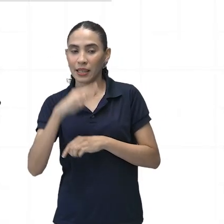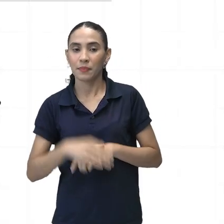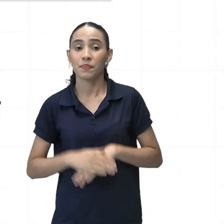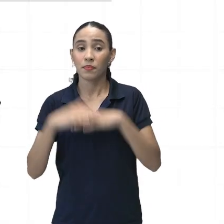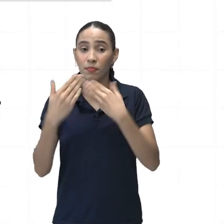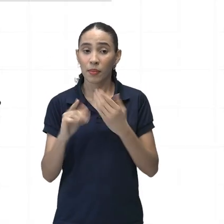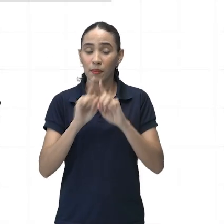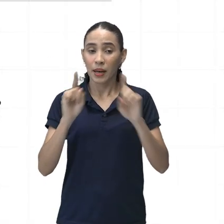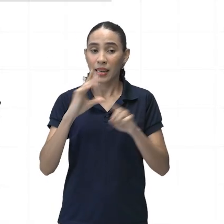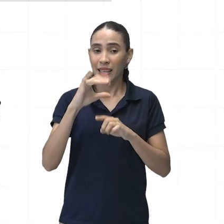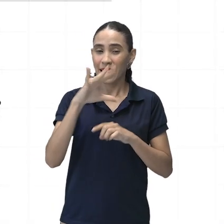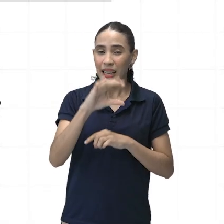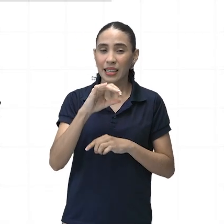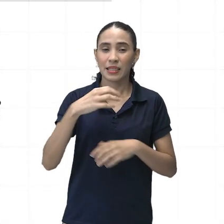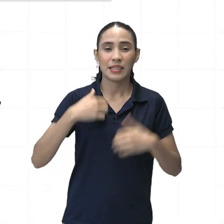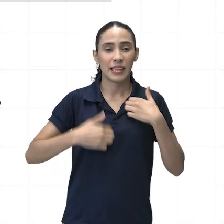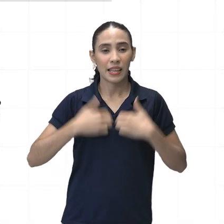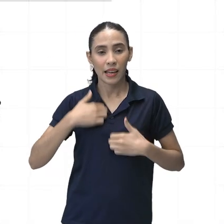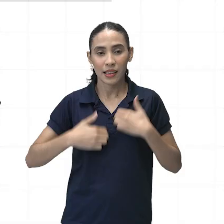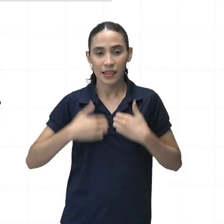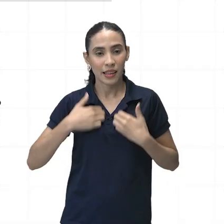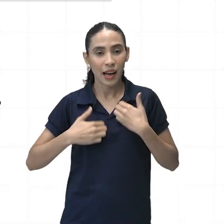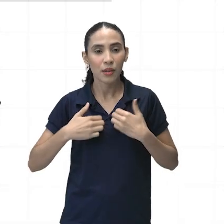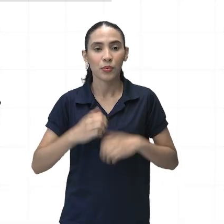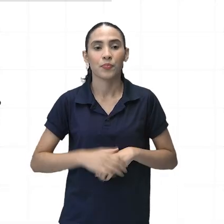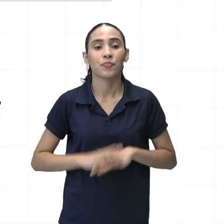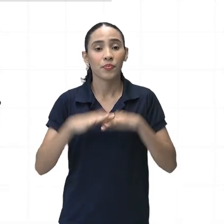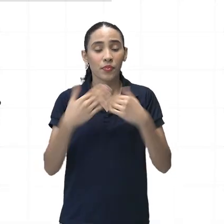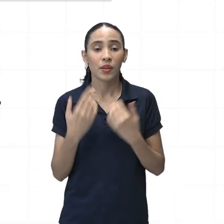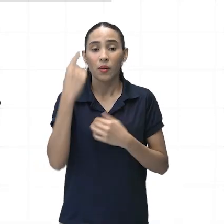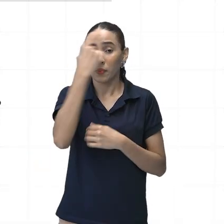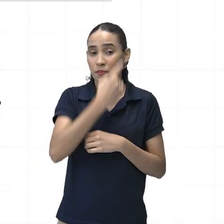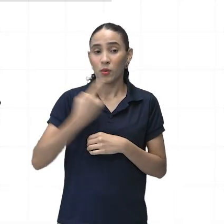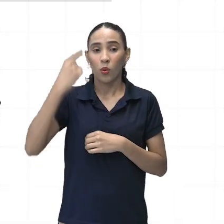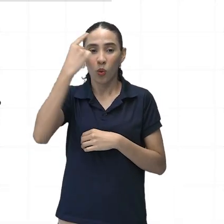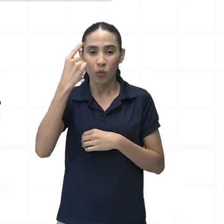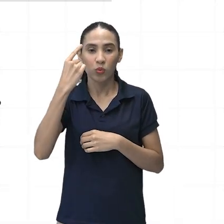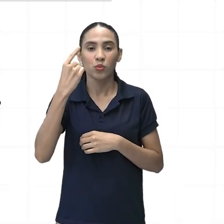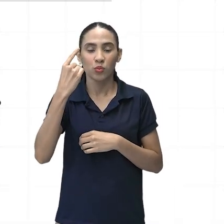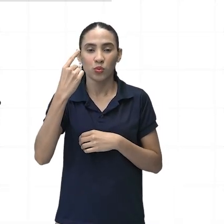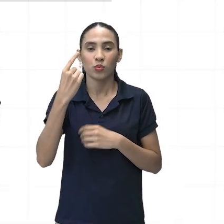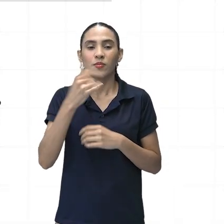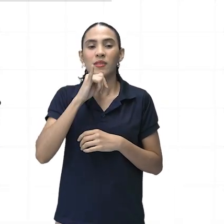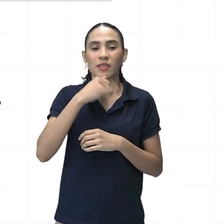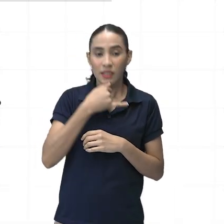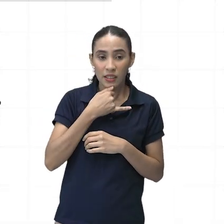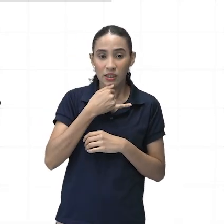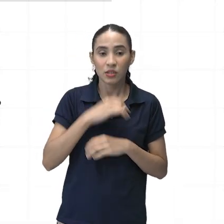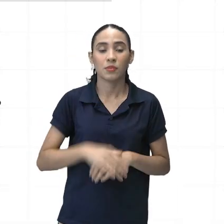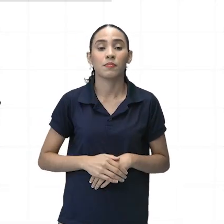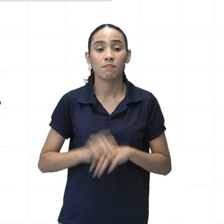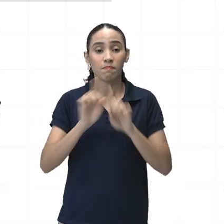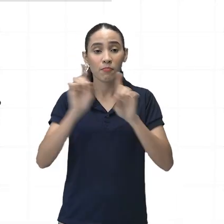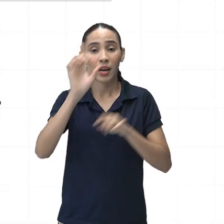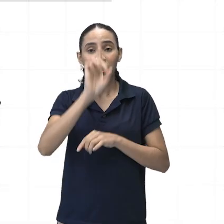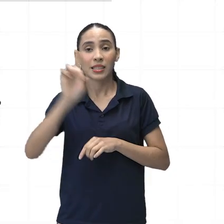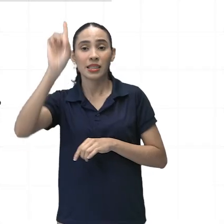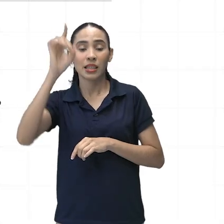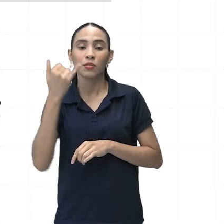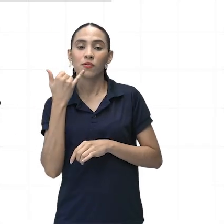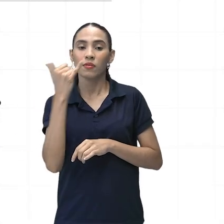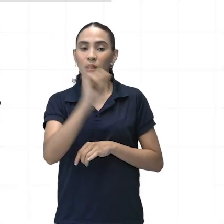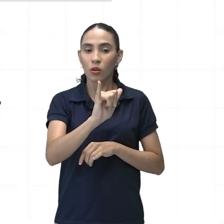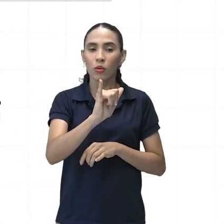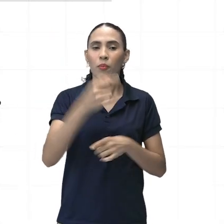Caim ficou extremamente irritado com isso, e o seu semblante tornou-se abatido. O Senhor disse-lhe: